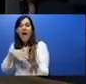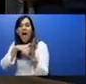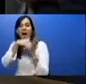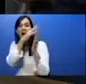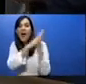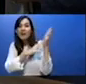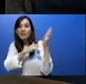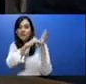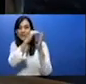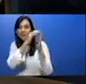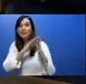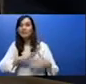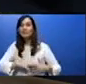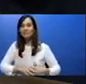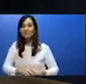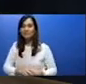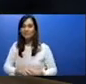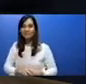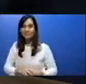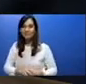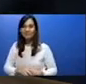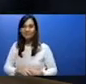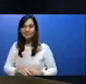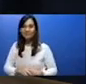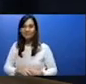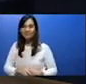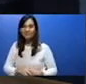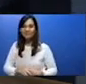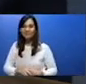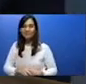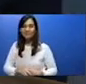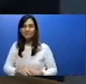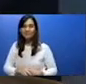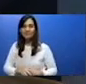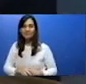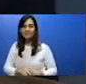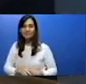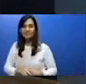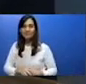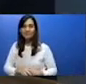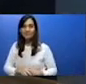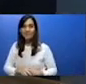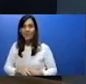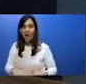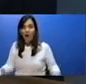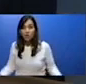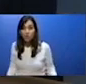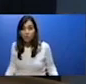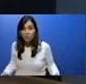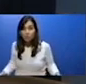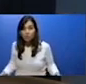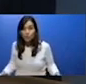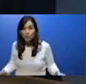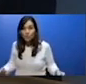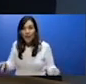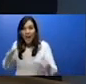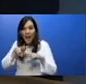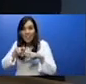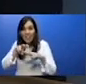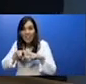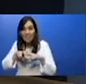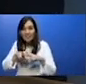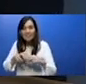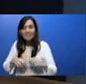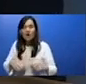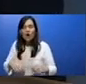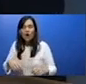junto comigo, tá? Então, vamos lá. Segure firme, aí onde você está, que fala na cadeira,